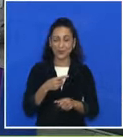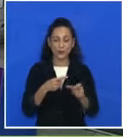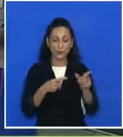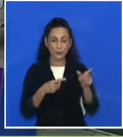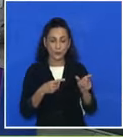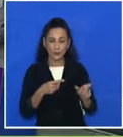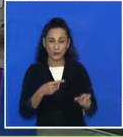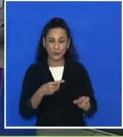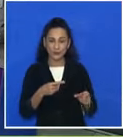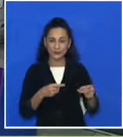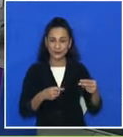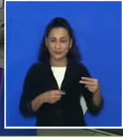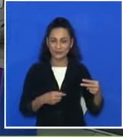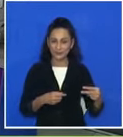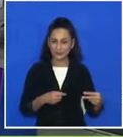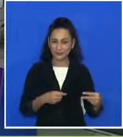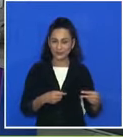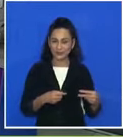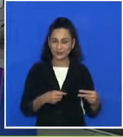coluna 2.